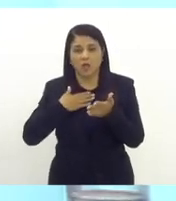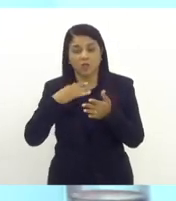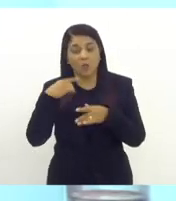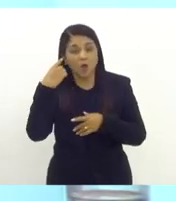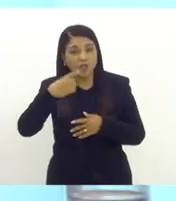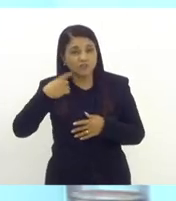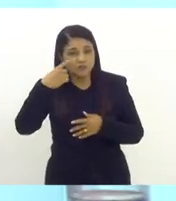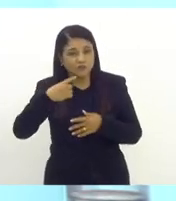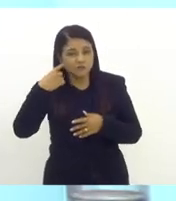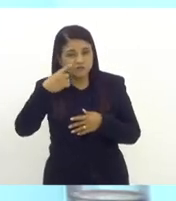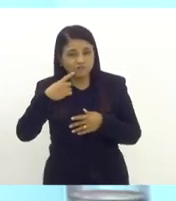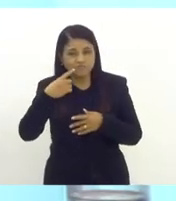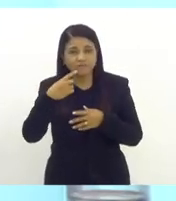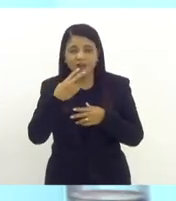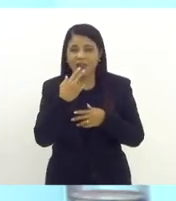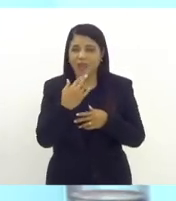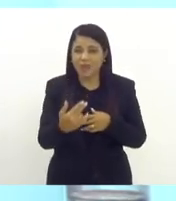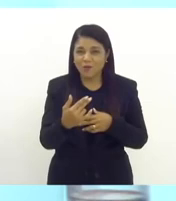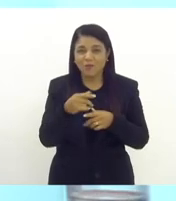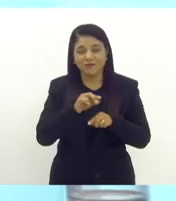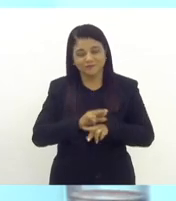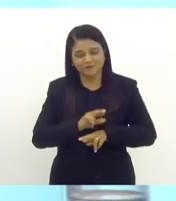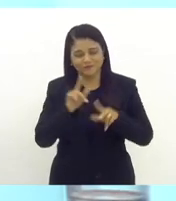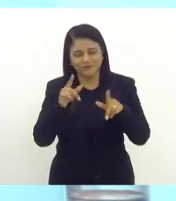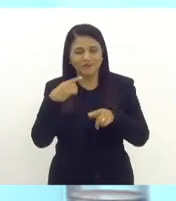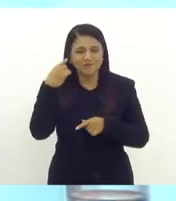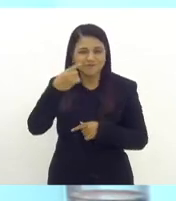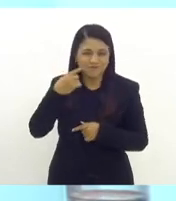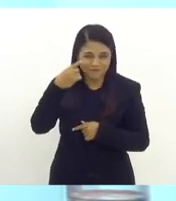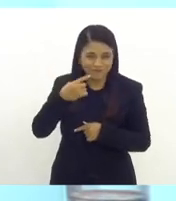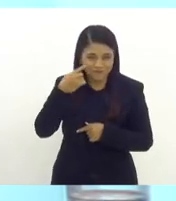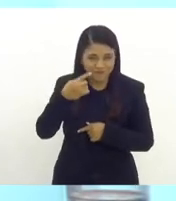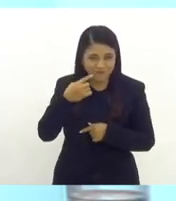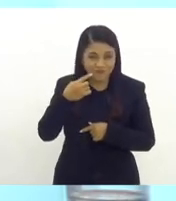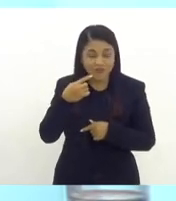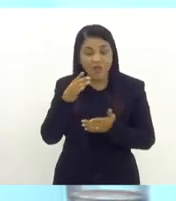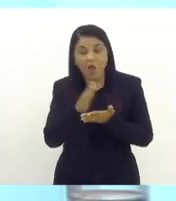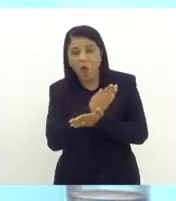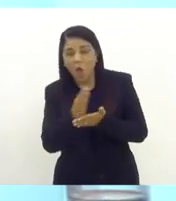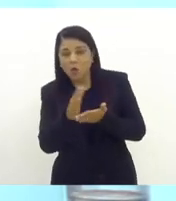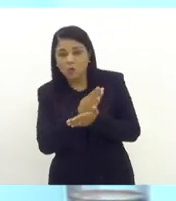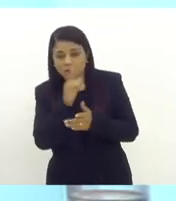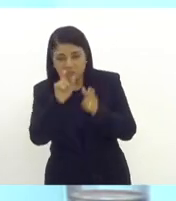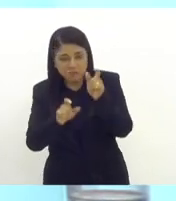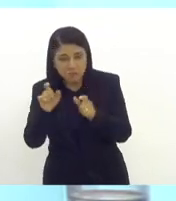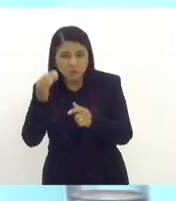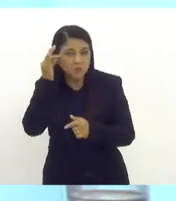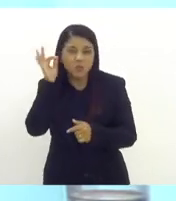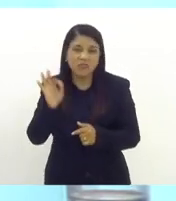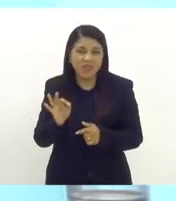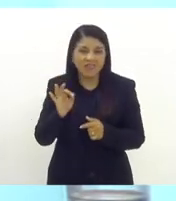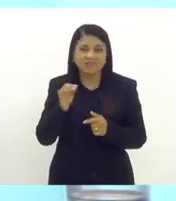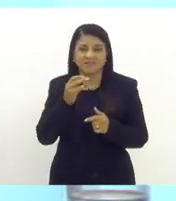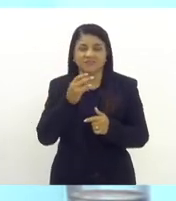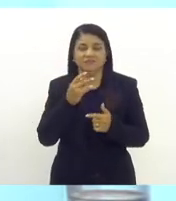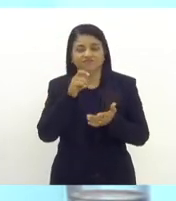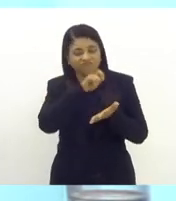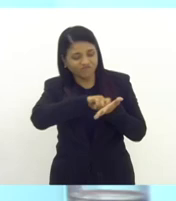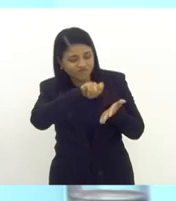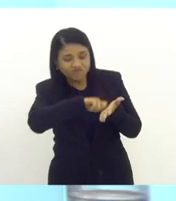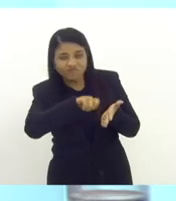um jurídico e acaba algumas pessoas não entendendo então eu procurei simplificar o máximo